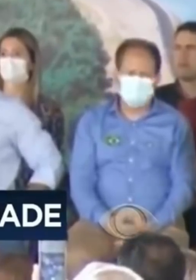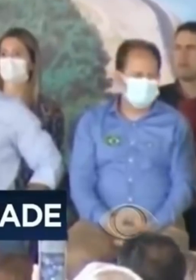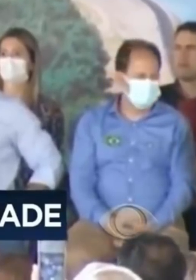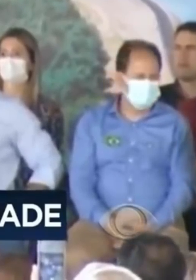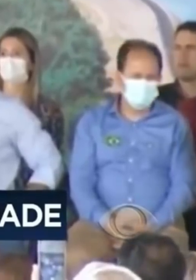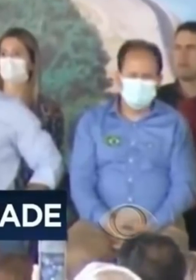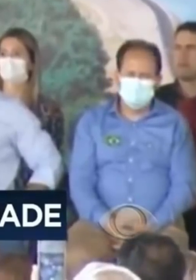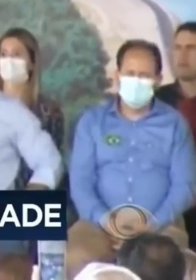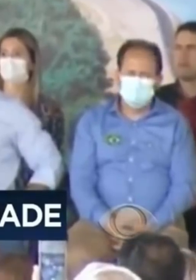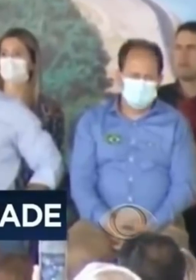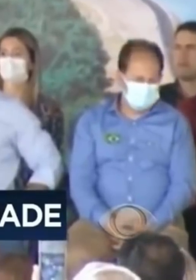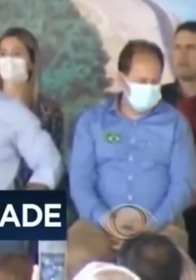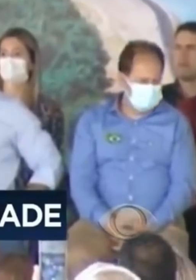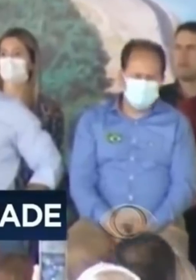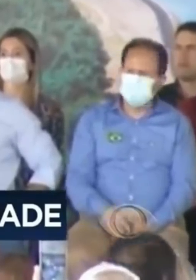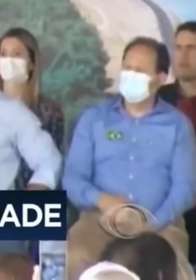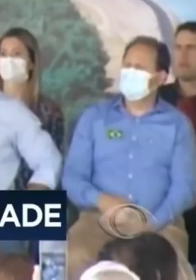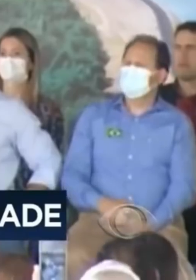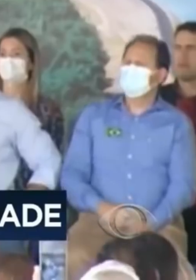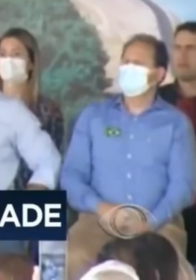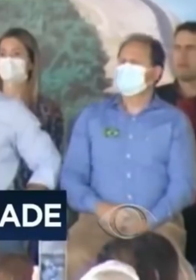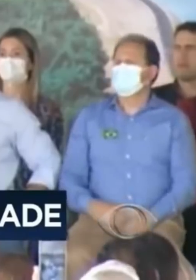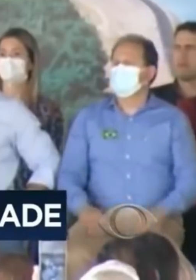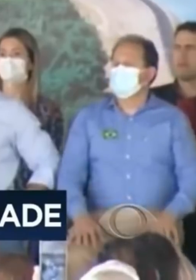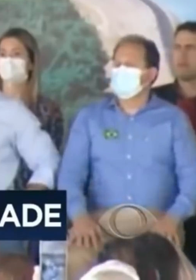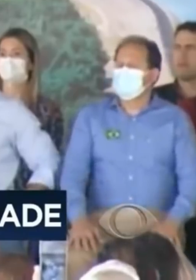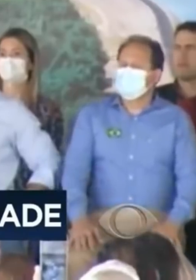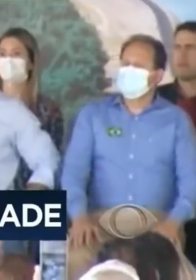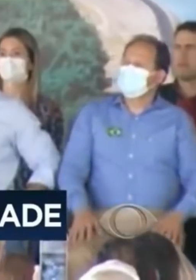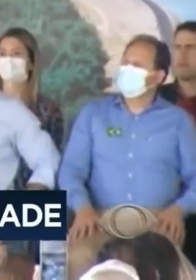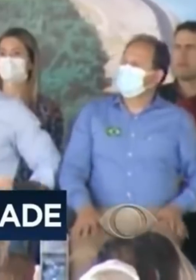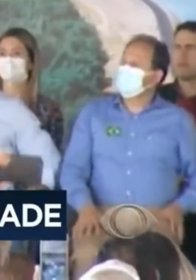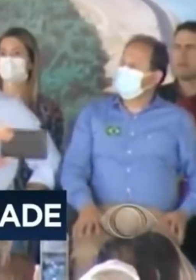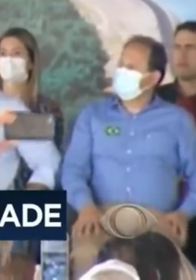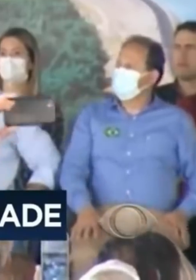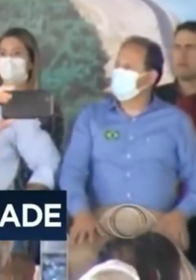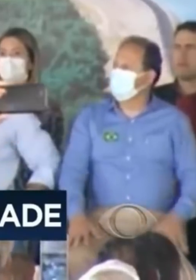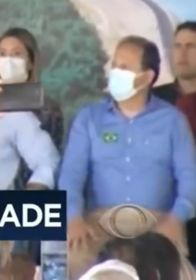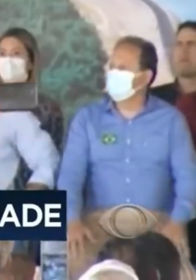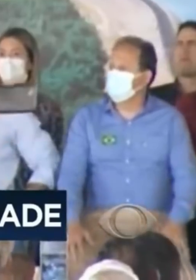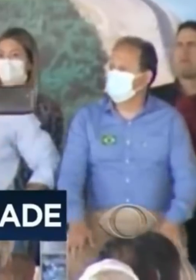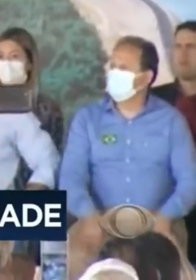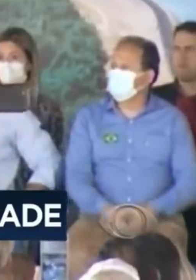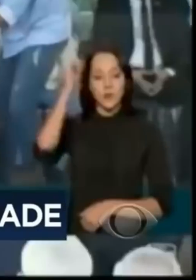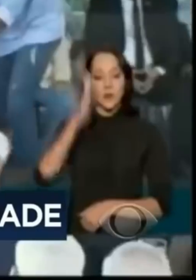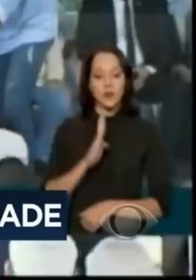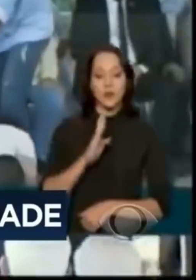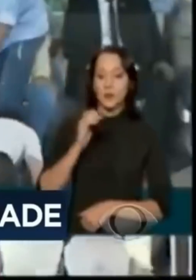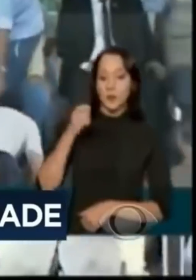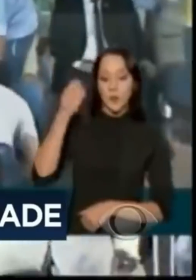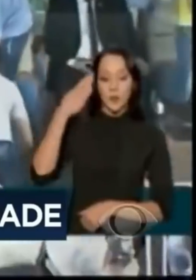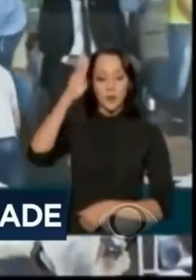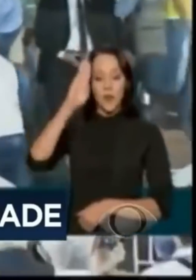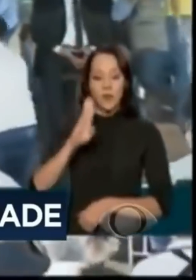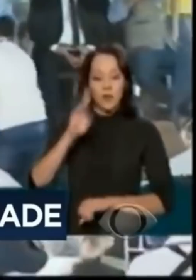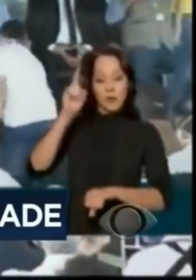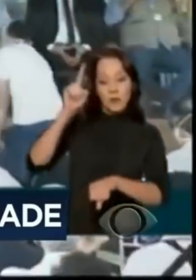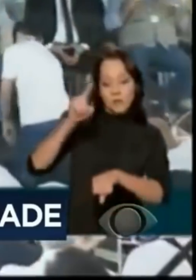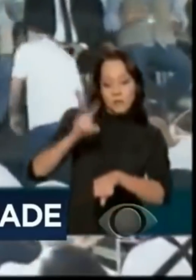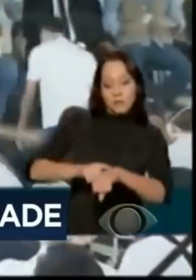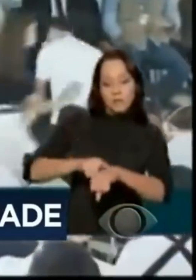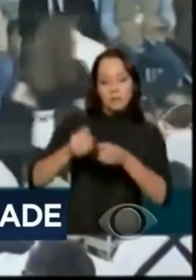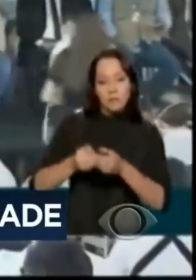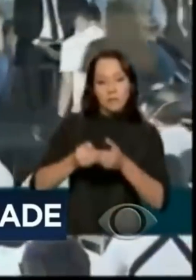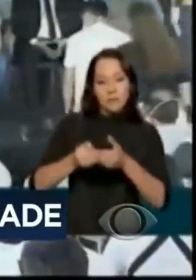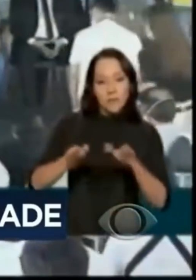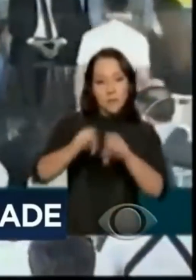foi tão importante, ou será tão importante, quanto esse nosso próximo 7 de setembro. O presidente também deu margem